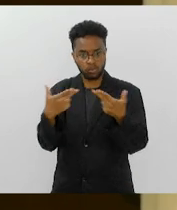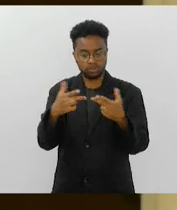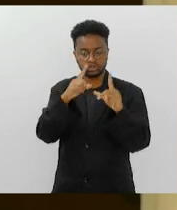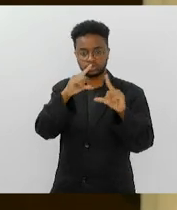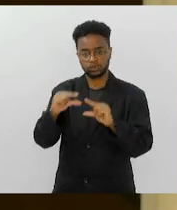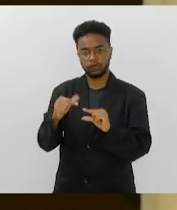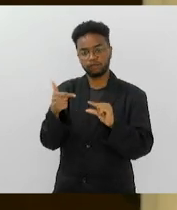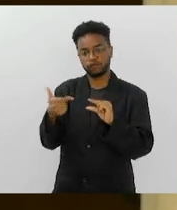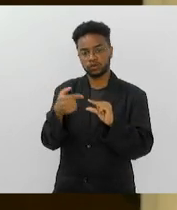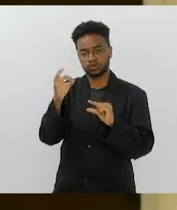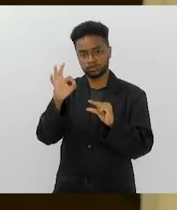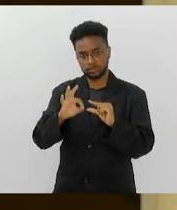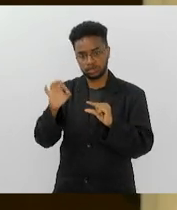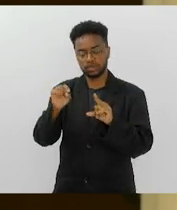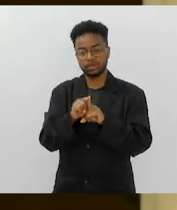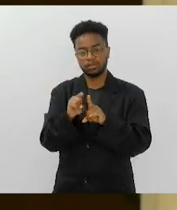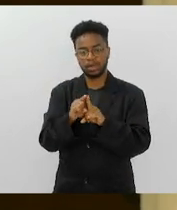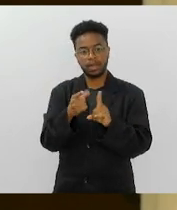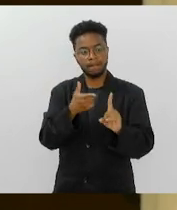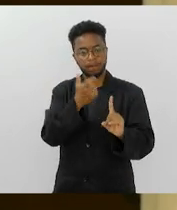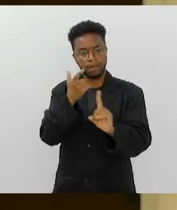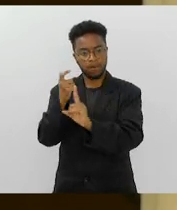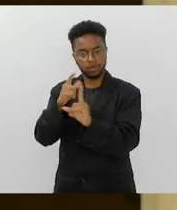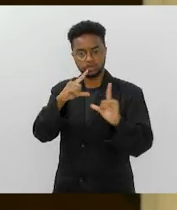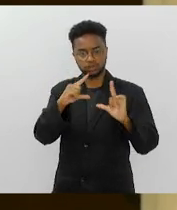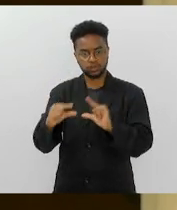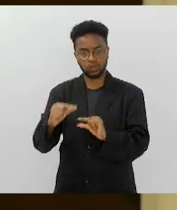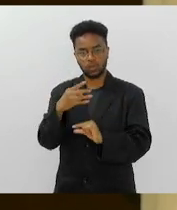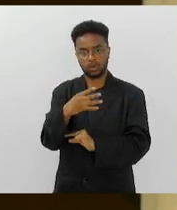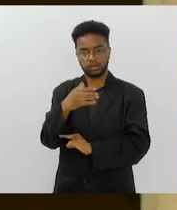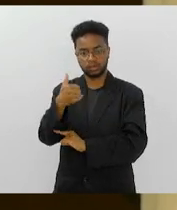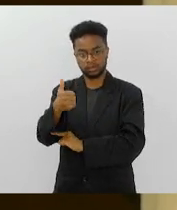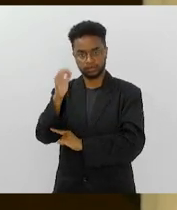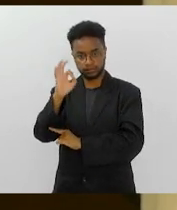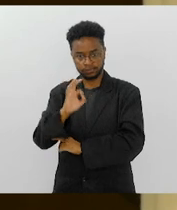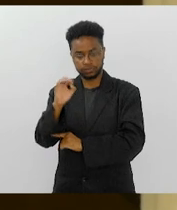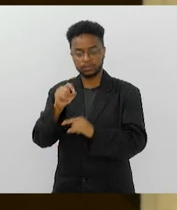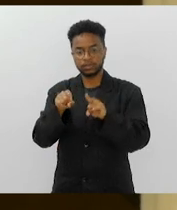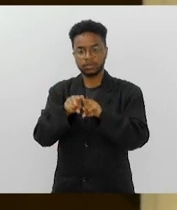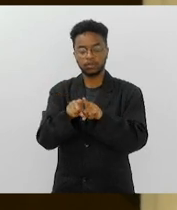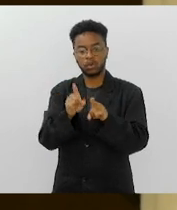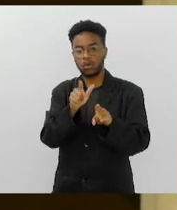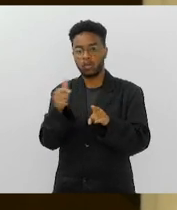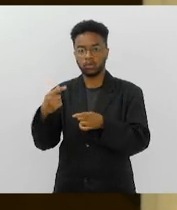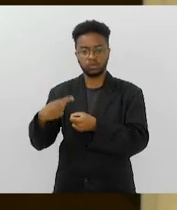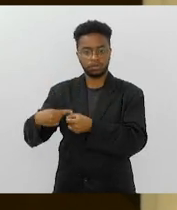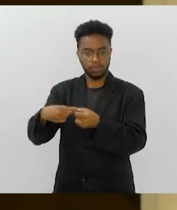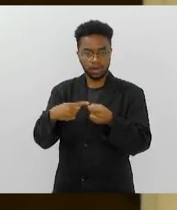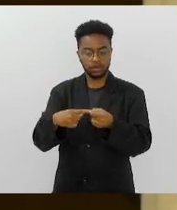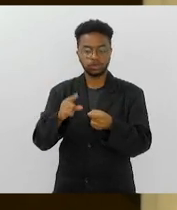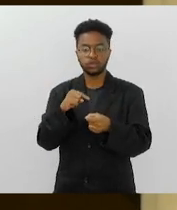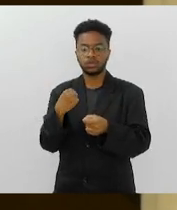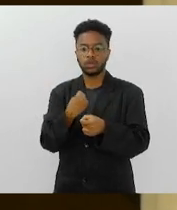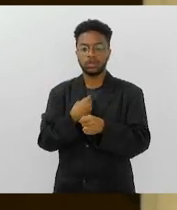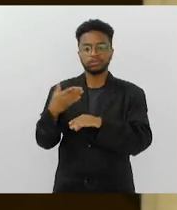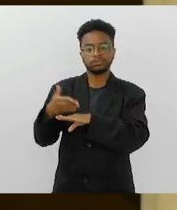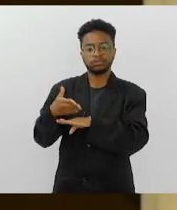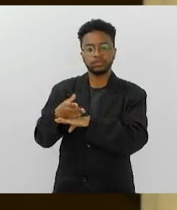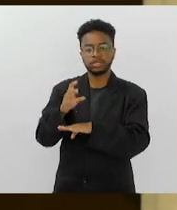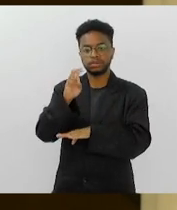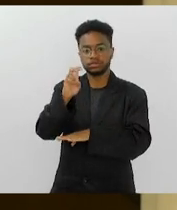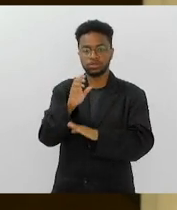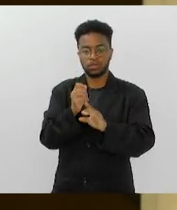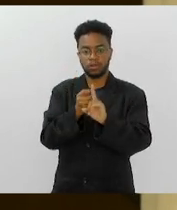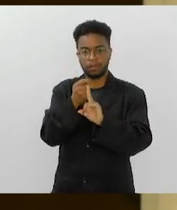contra a vida em 41%. E no Belo Jardim, Recanto dos Buritis, que nós estamos somente há 5 meses,